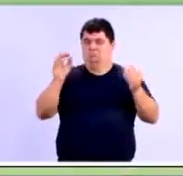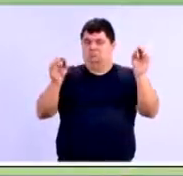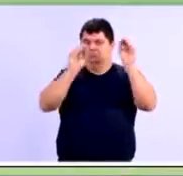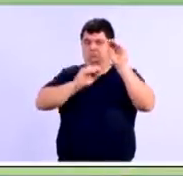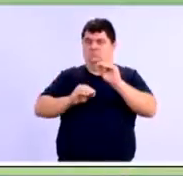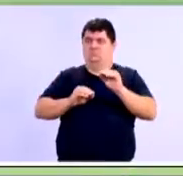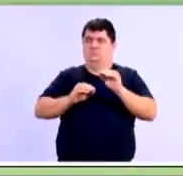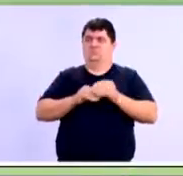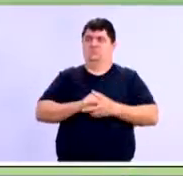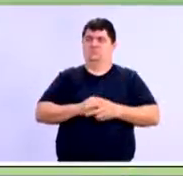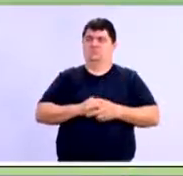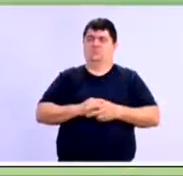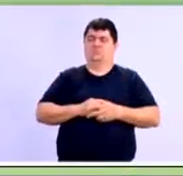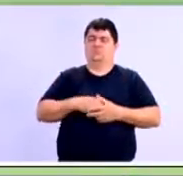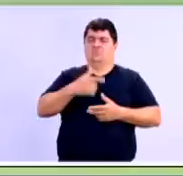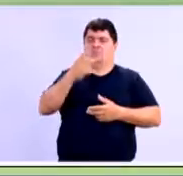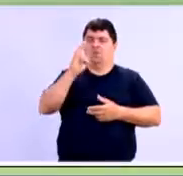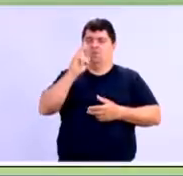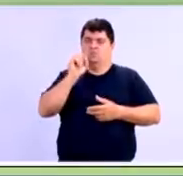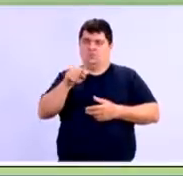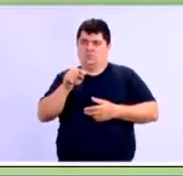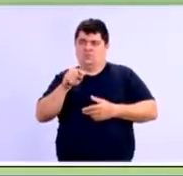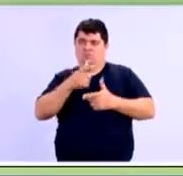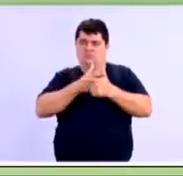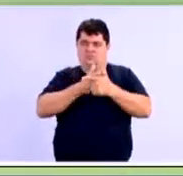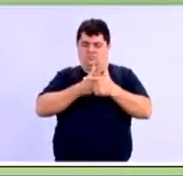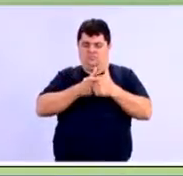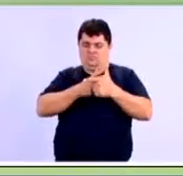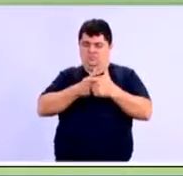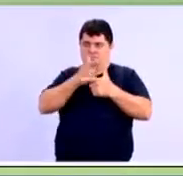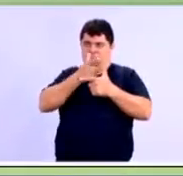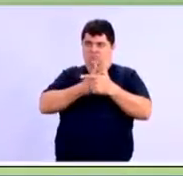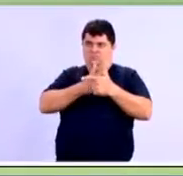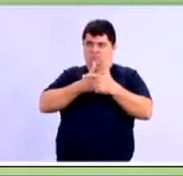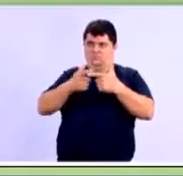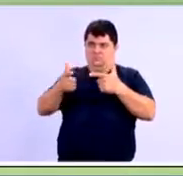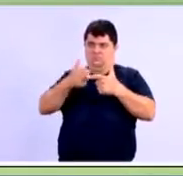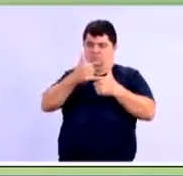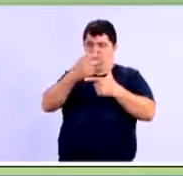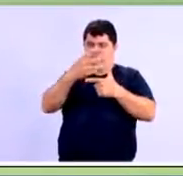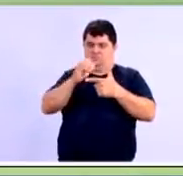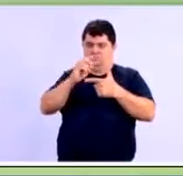Qual o meu resultado líquido? 2.000. Qual as minhas vendas líquidas?